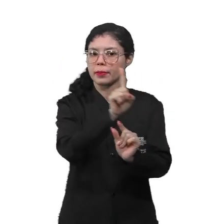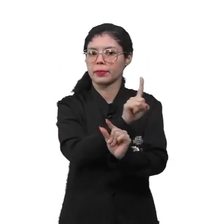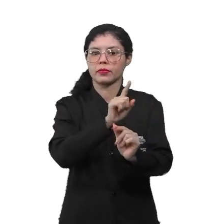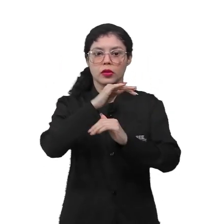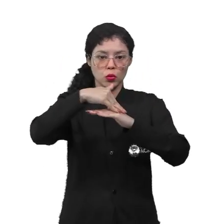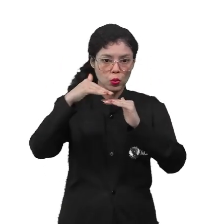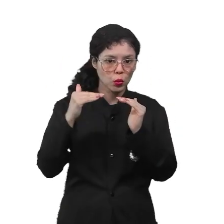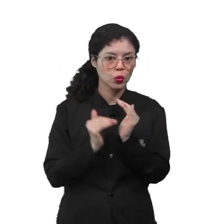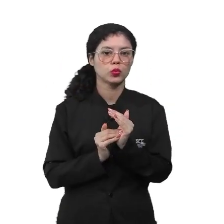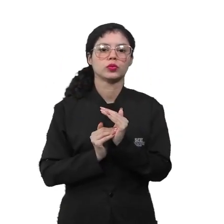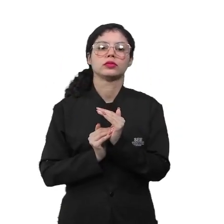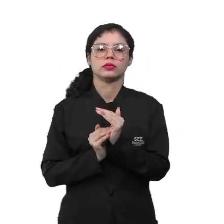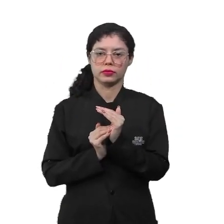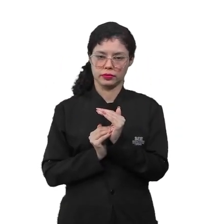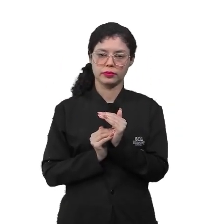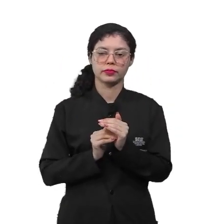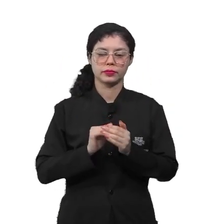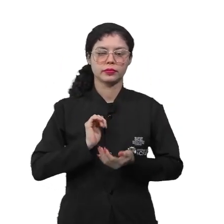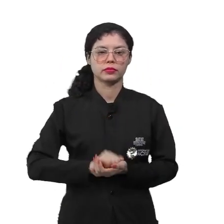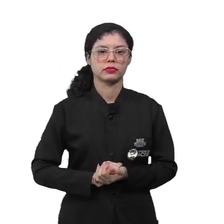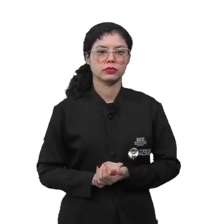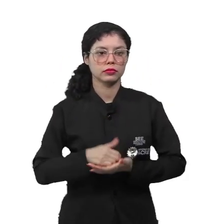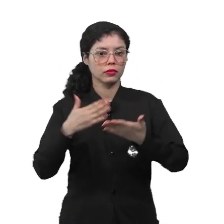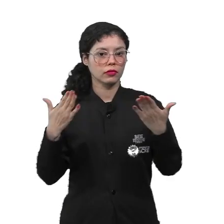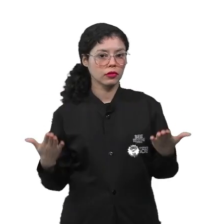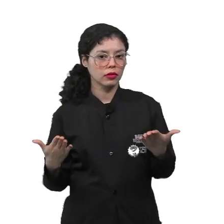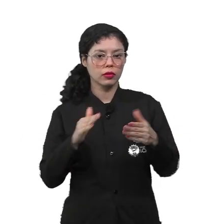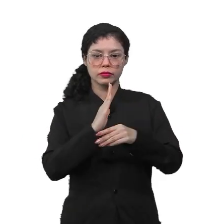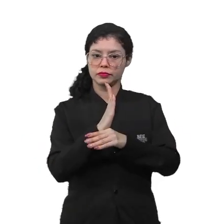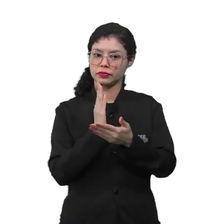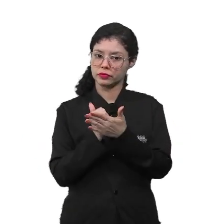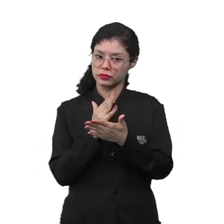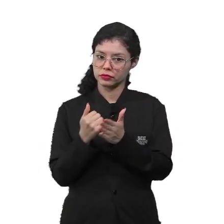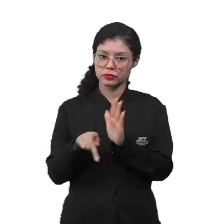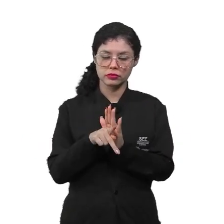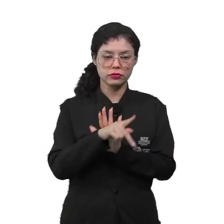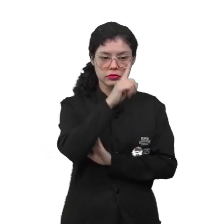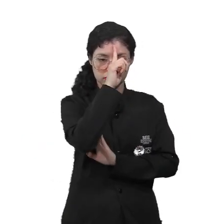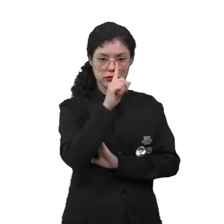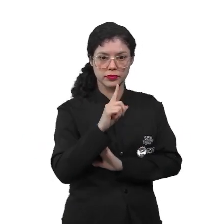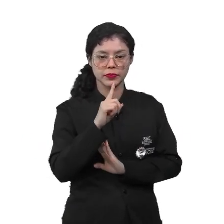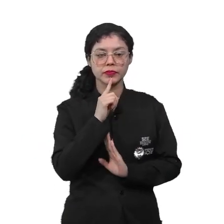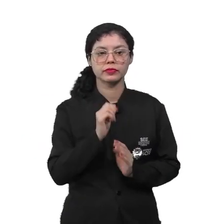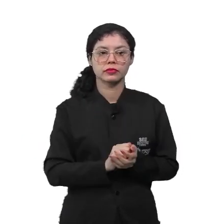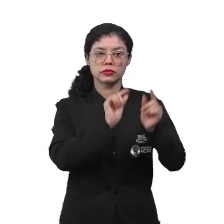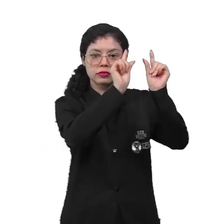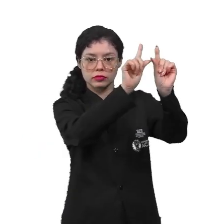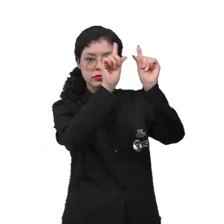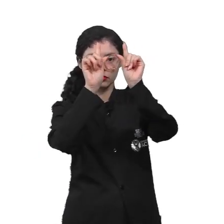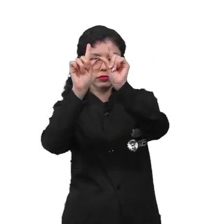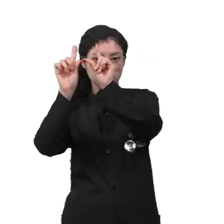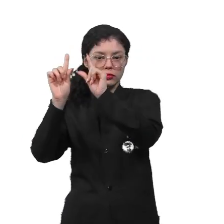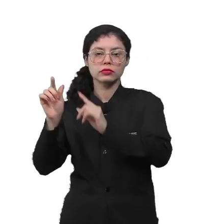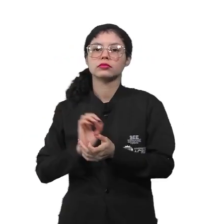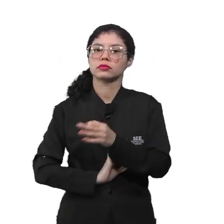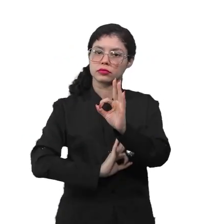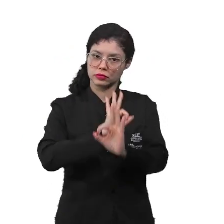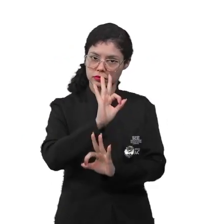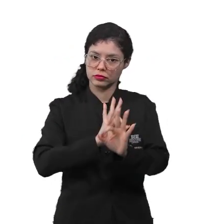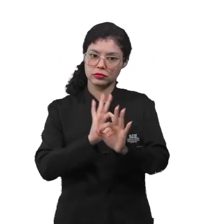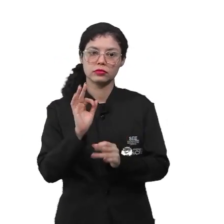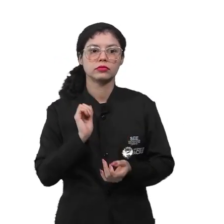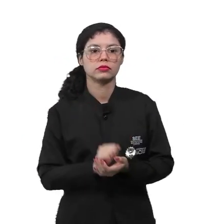a história, vai ser toda a página. Então, você vai dividir as cenas quadro a quadro, vai organizar